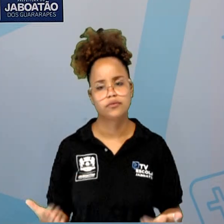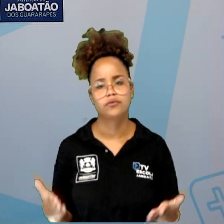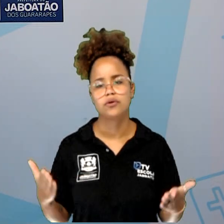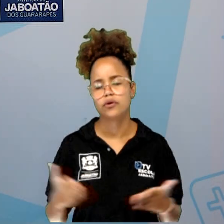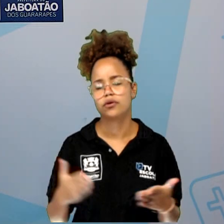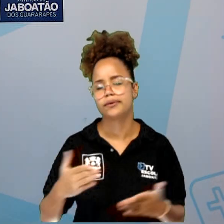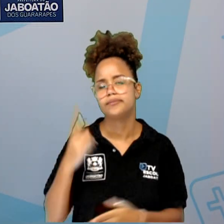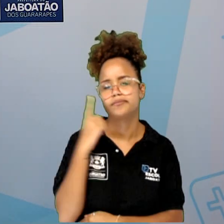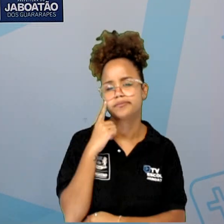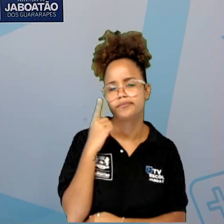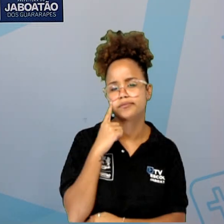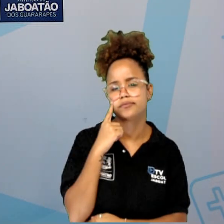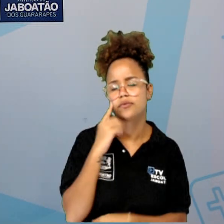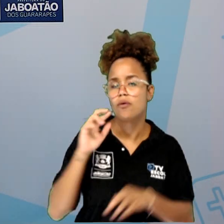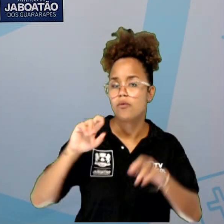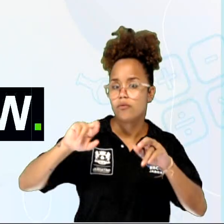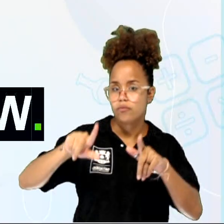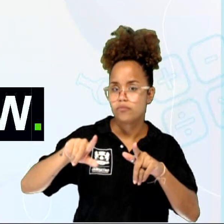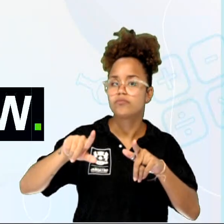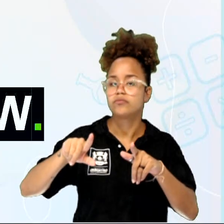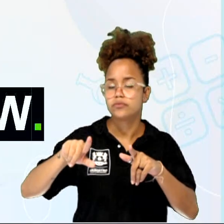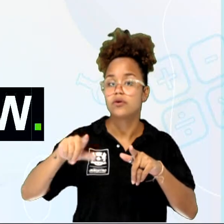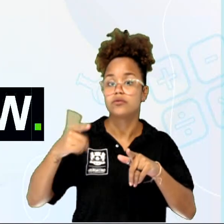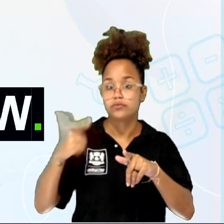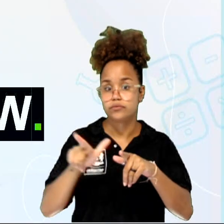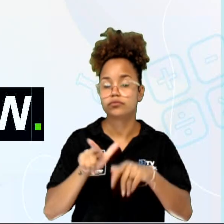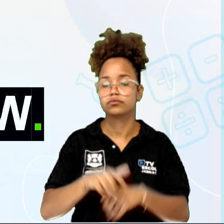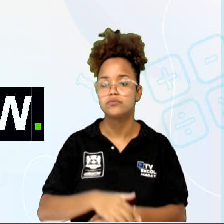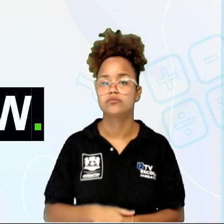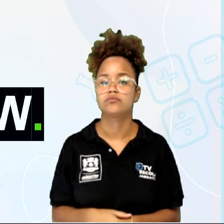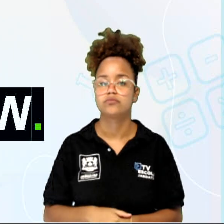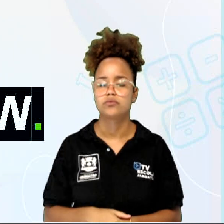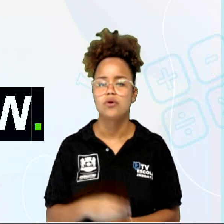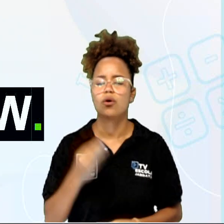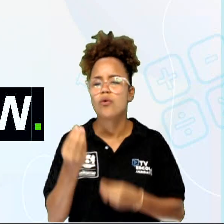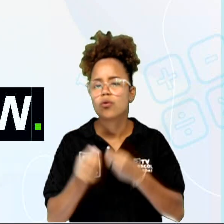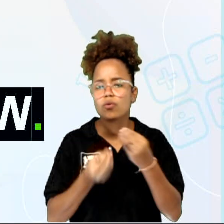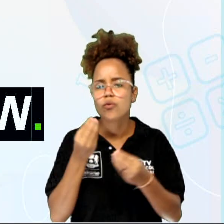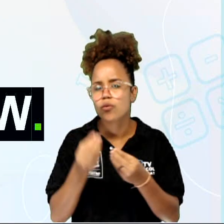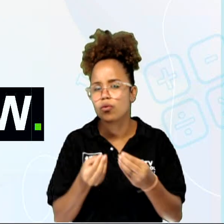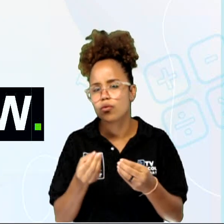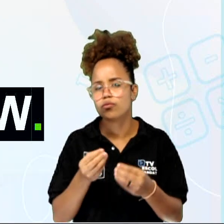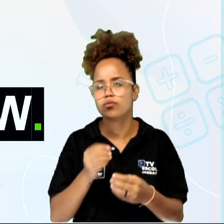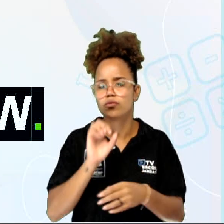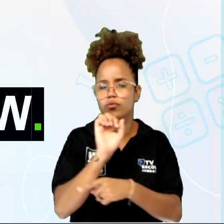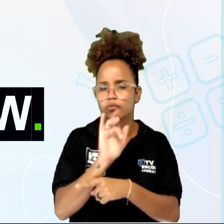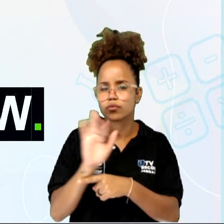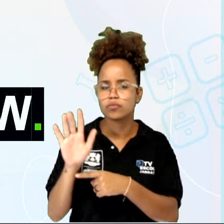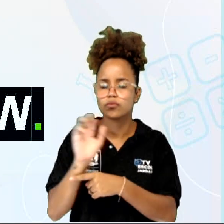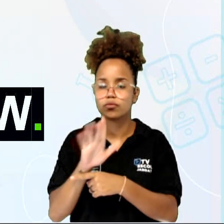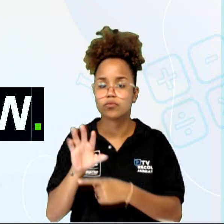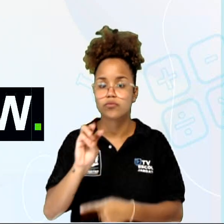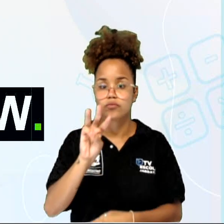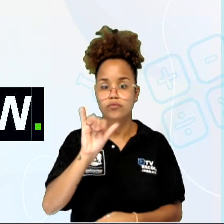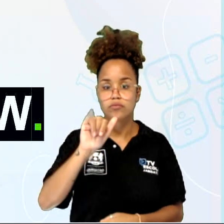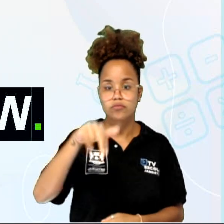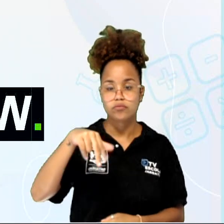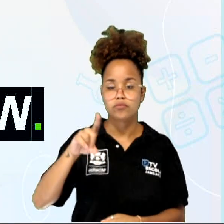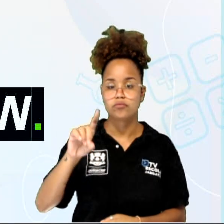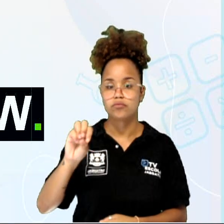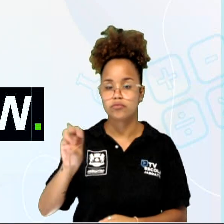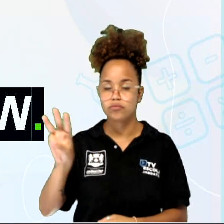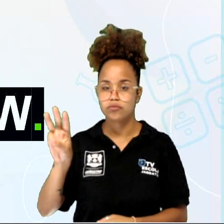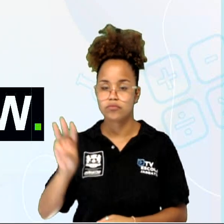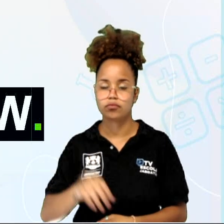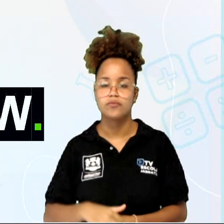dar uma olhada nessa diferença mais uma vez. How do you spell window? Né? É